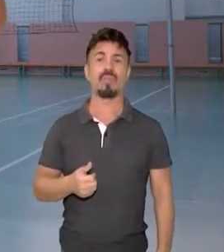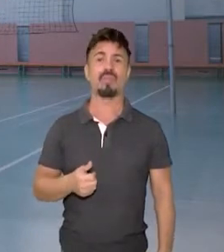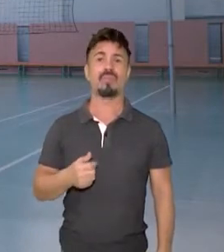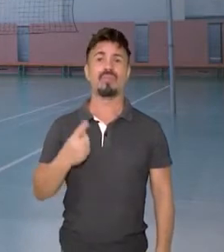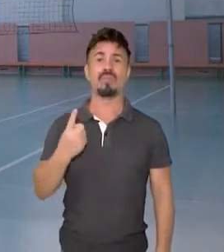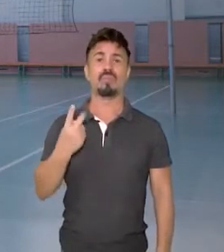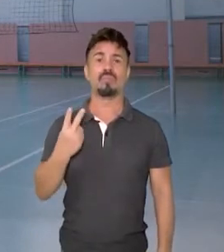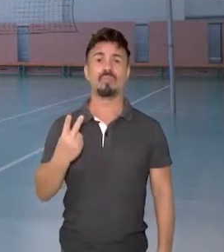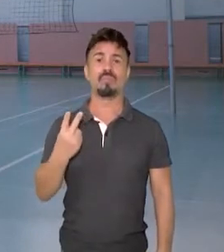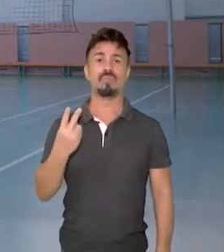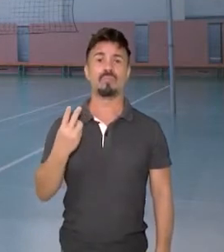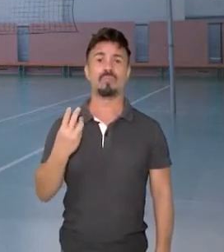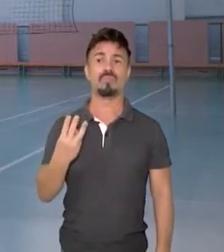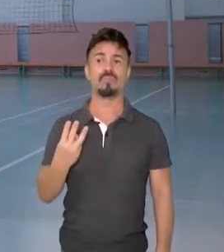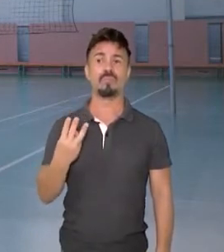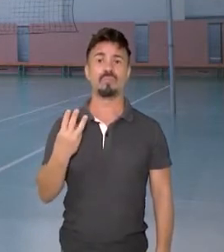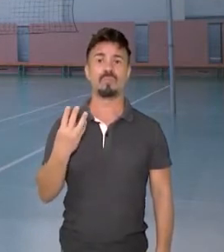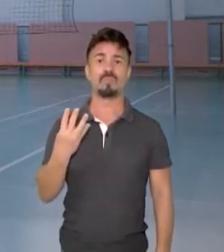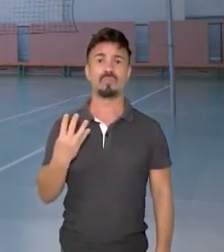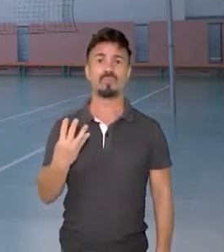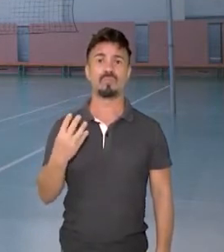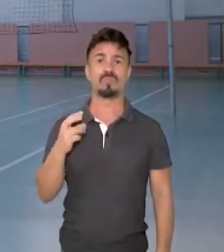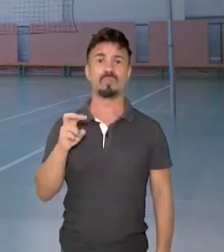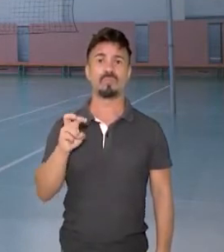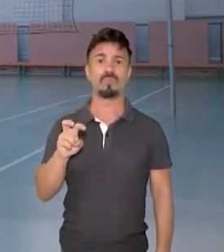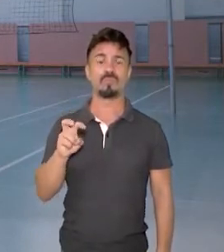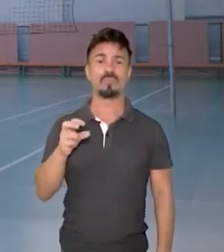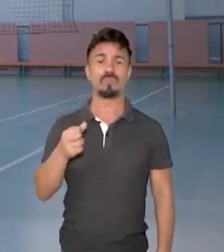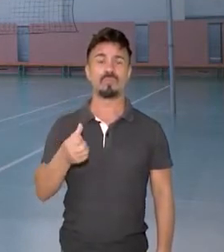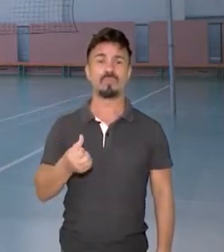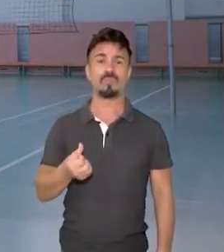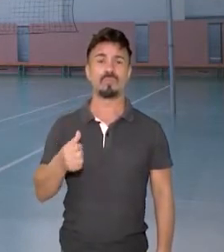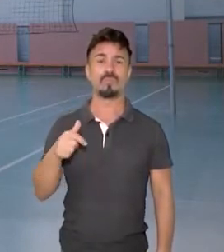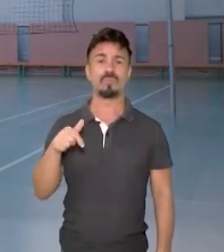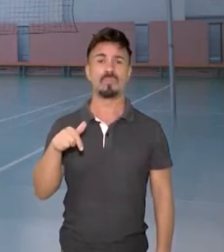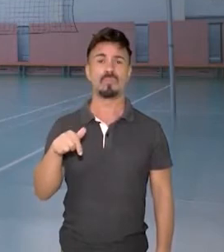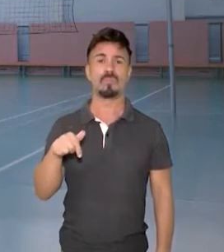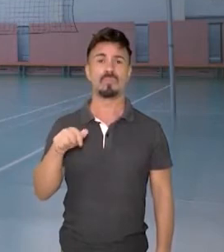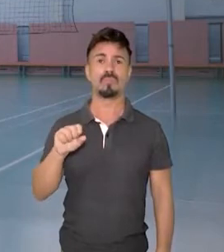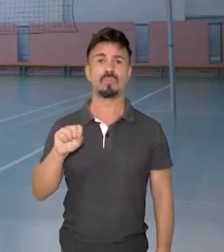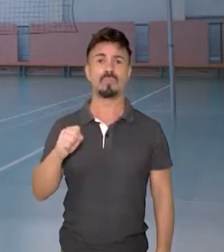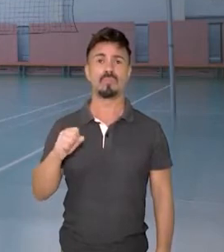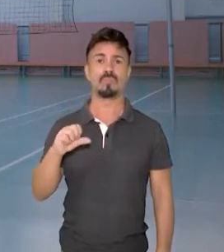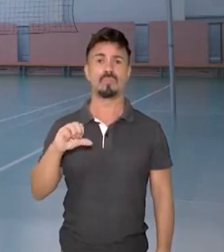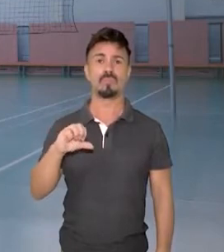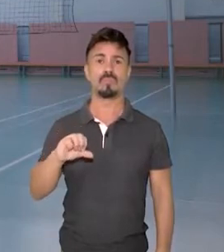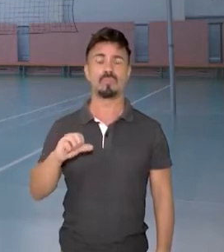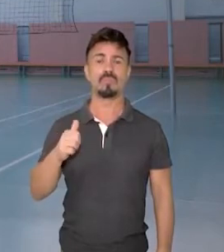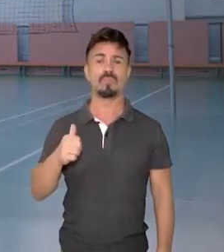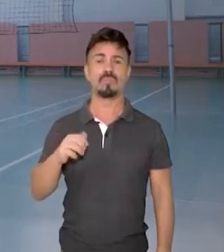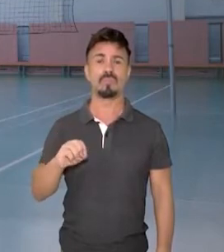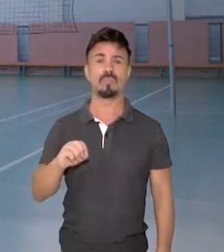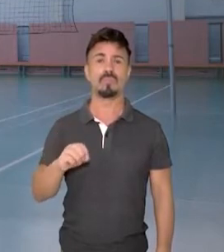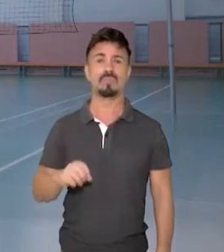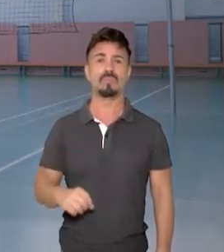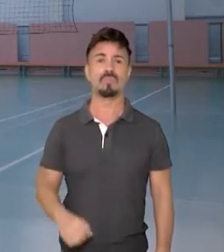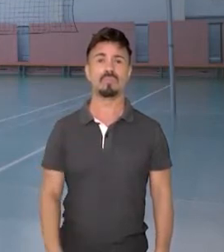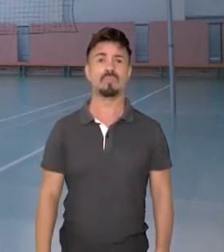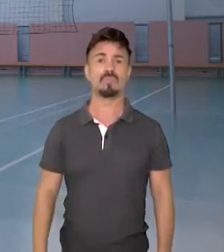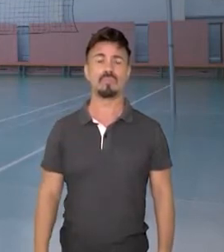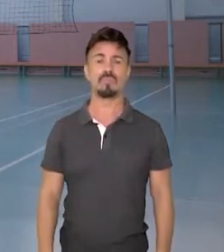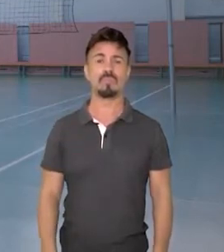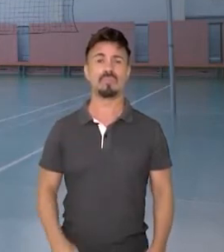1 2 3 4 5 6 7 8 9 10